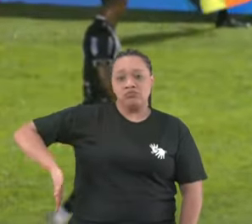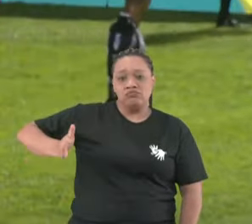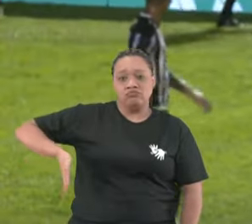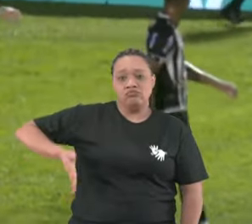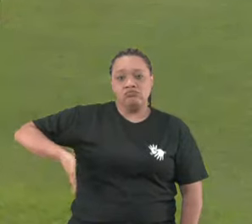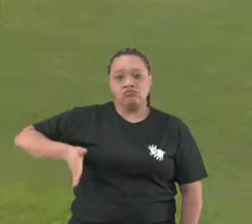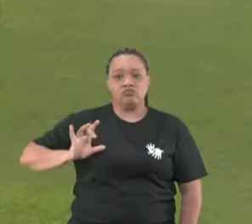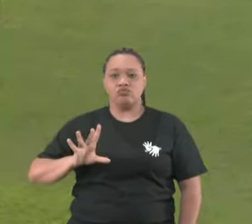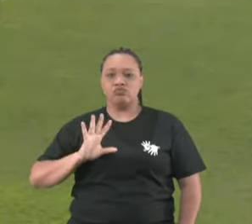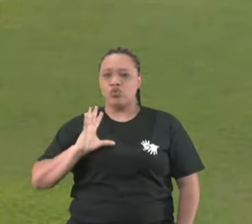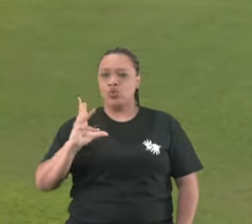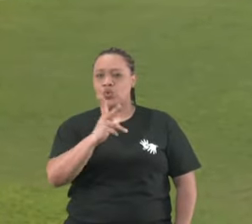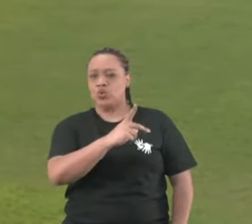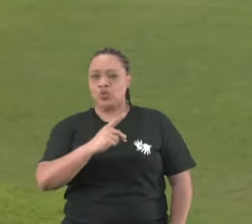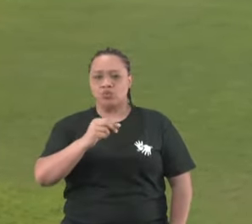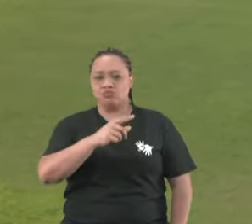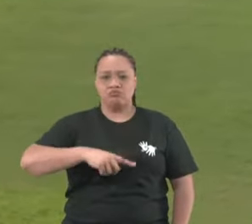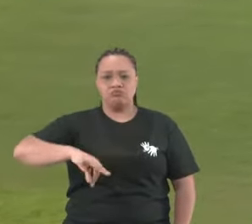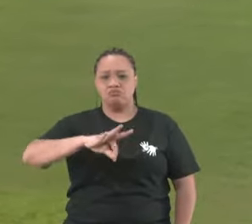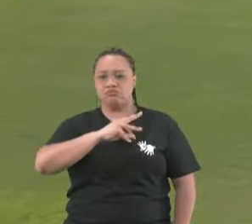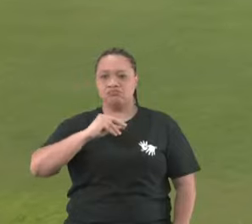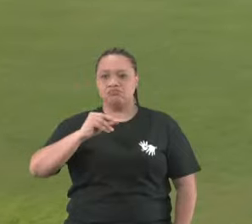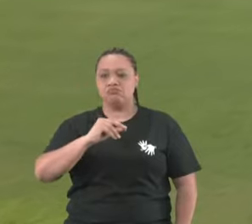Nesse momento fica aquela coisa, né?